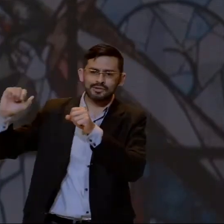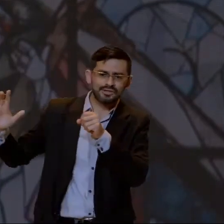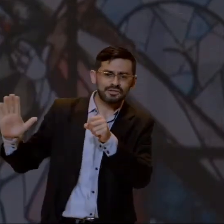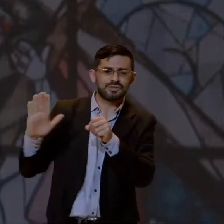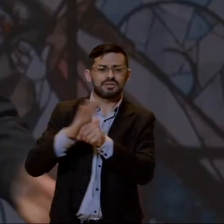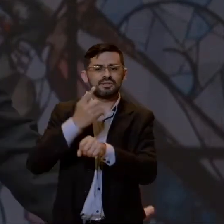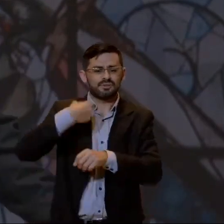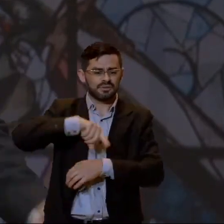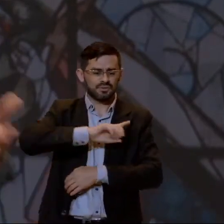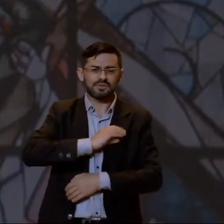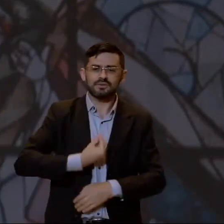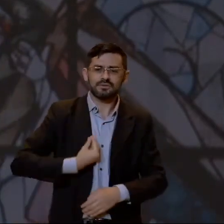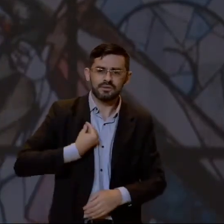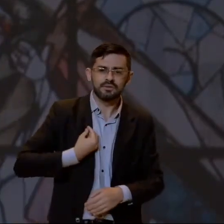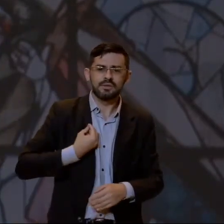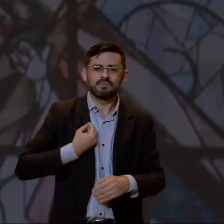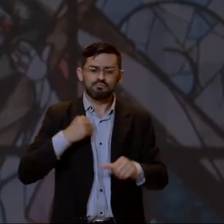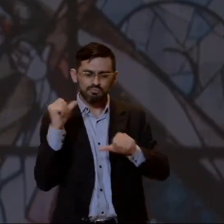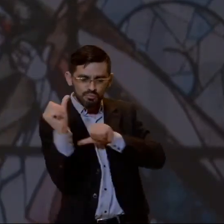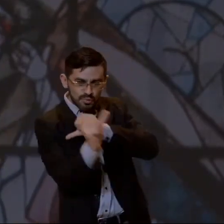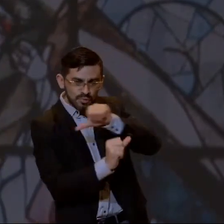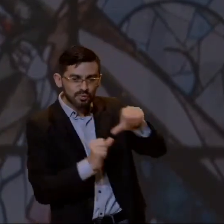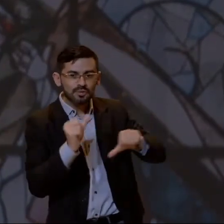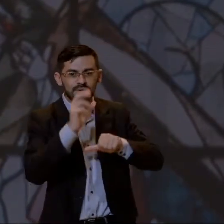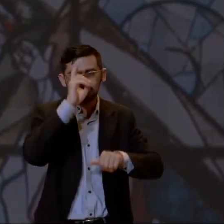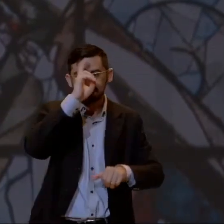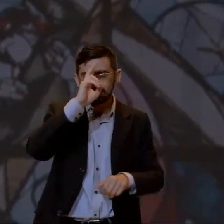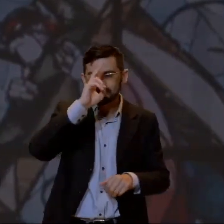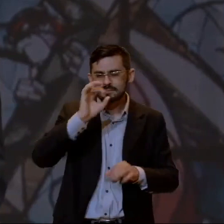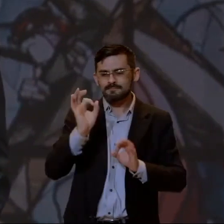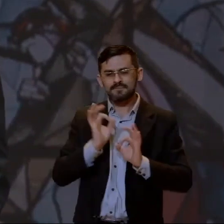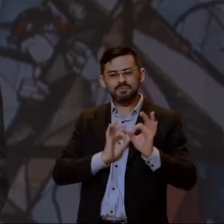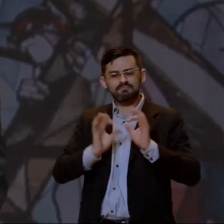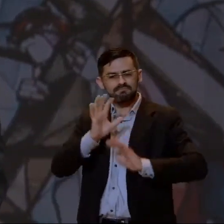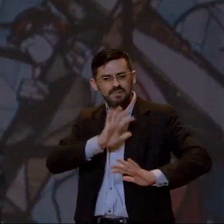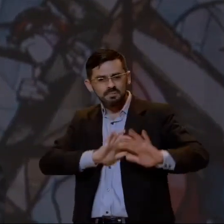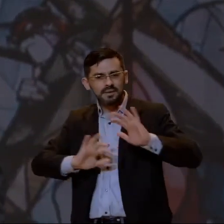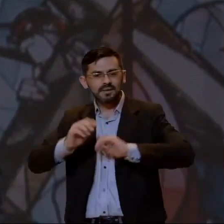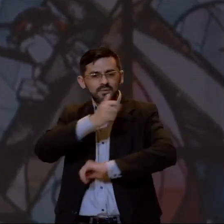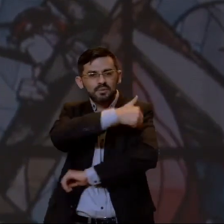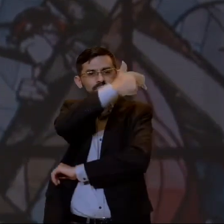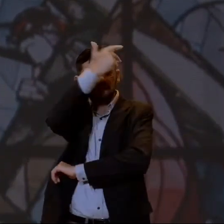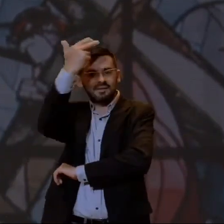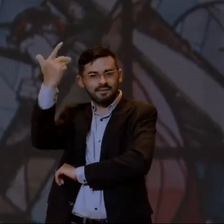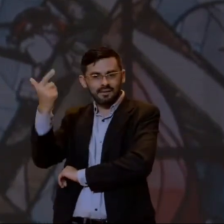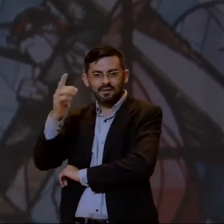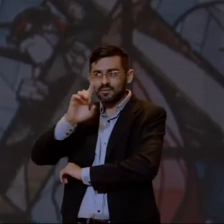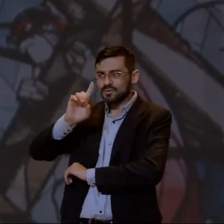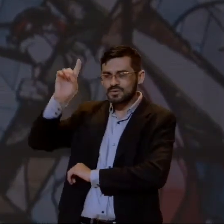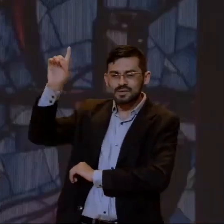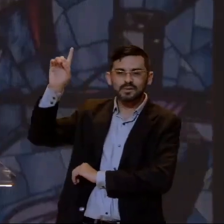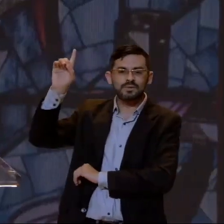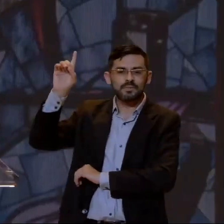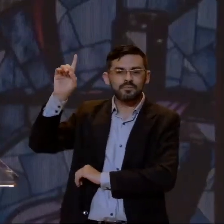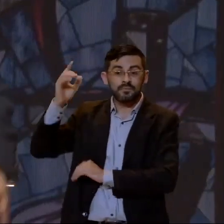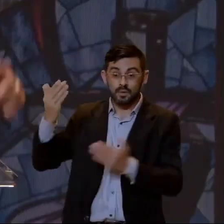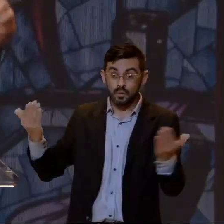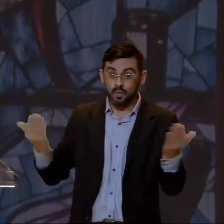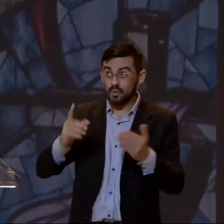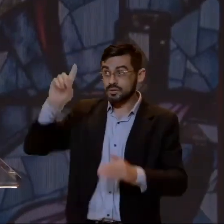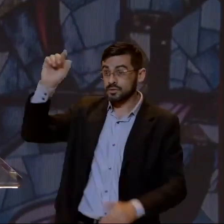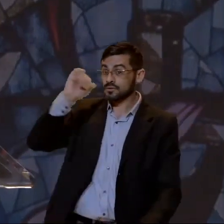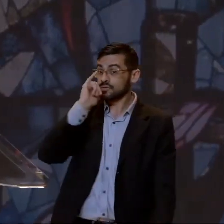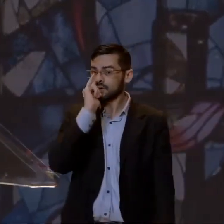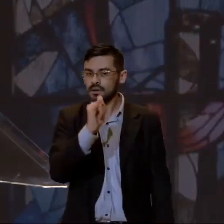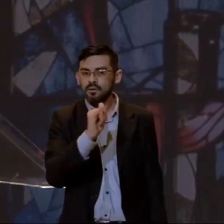mudando a nossa história e nos preparando para o Natal de Deus, que a gente ainda vai celebrar nesse ano. Hoje Deus está dizendo para você: